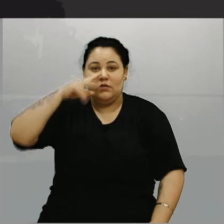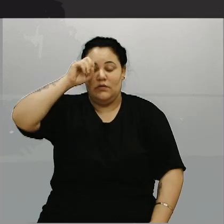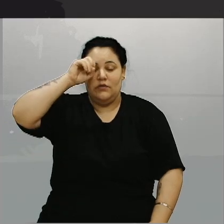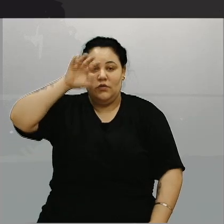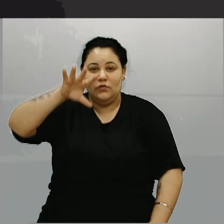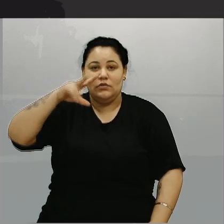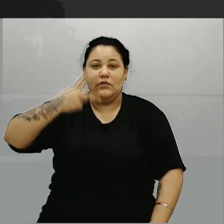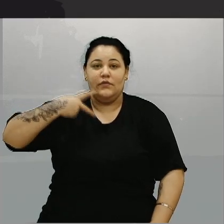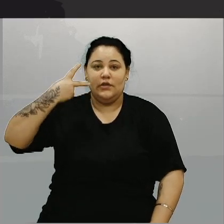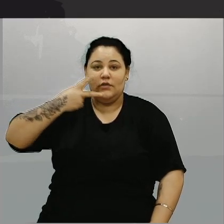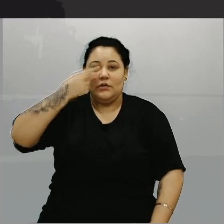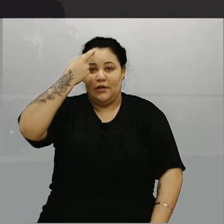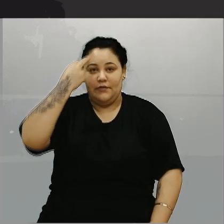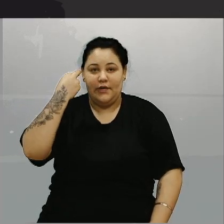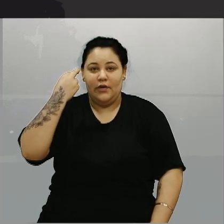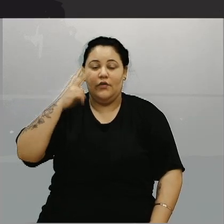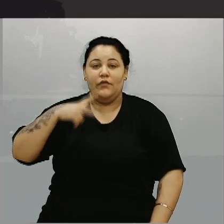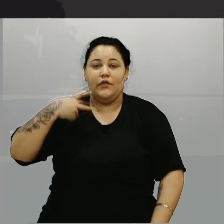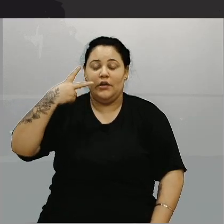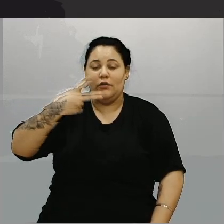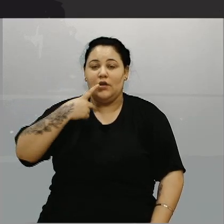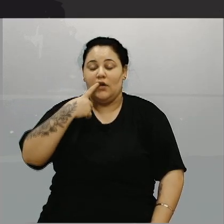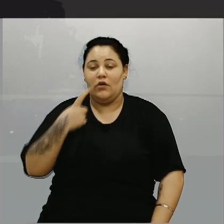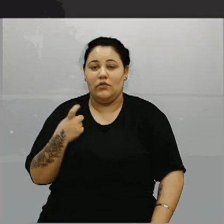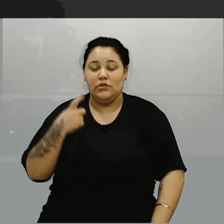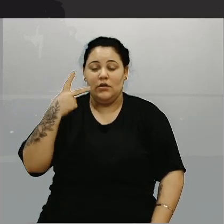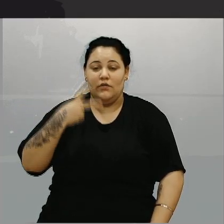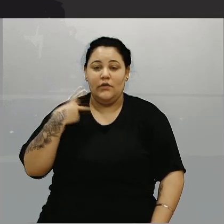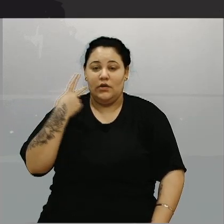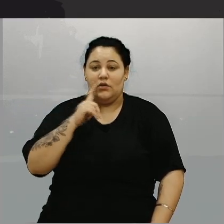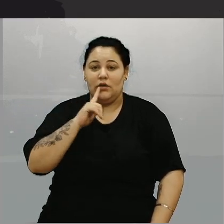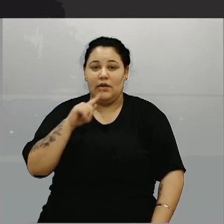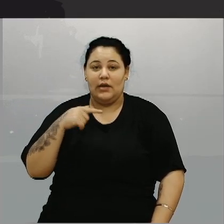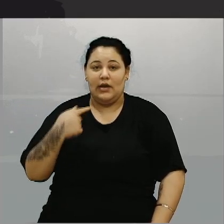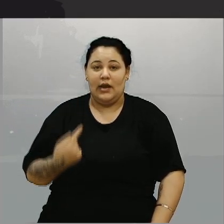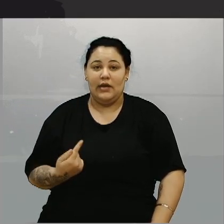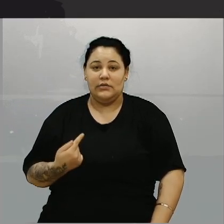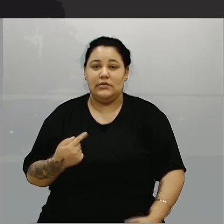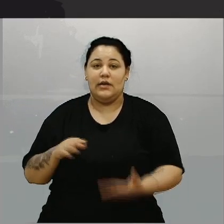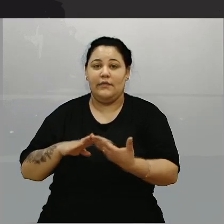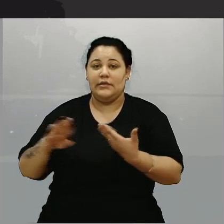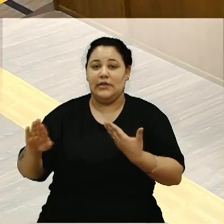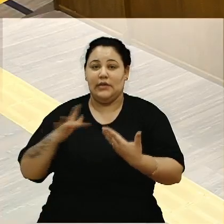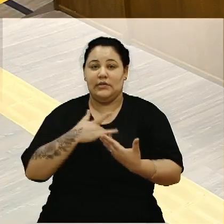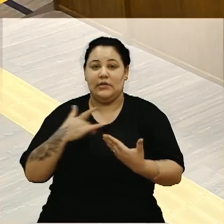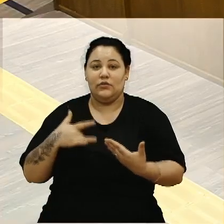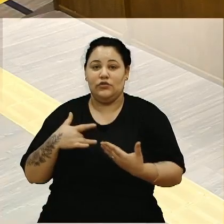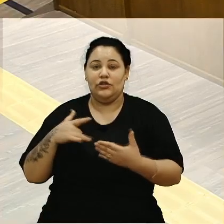Vereador Rafael Bueno vereador Rose frigi vereadora Glades fro por motivo de saúde em